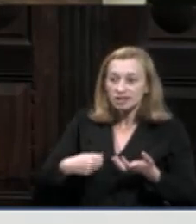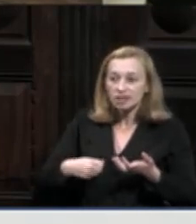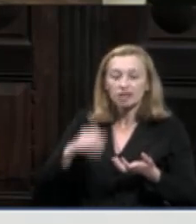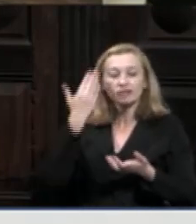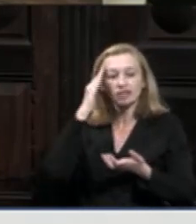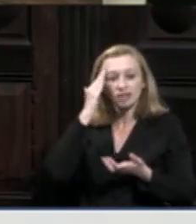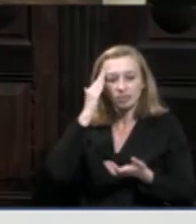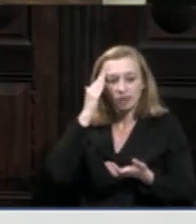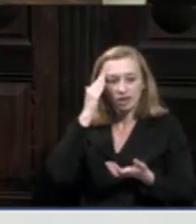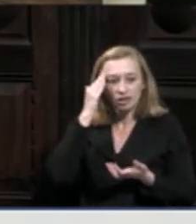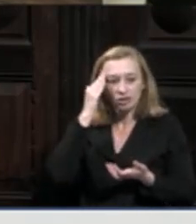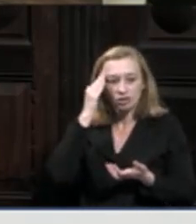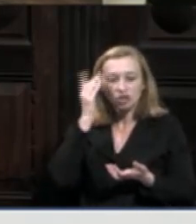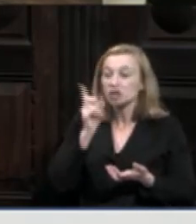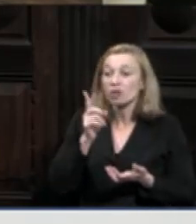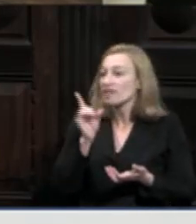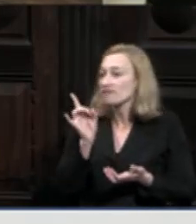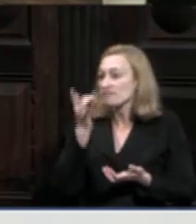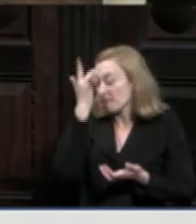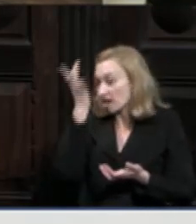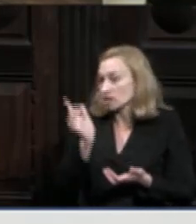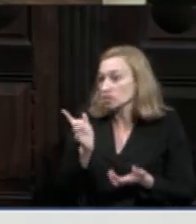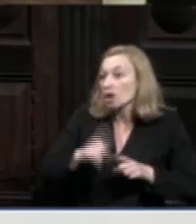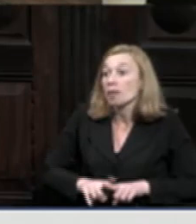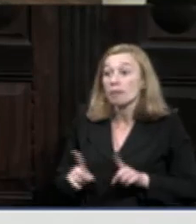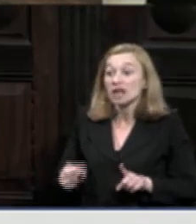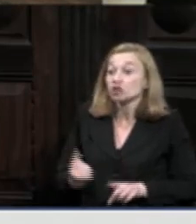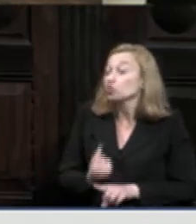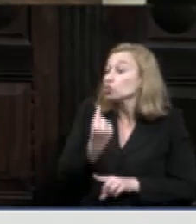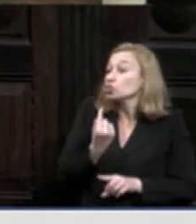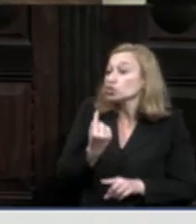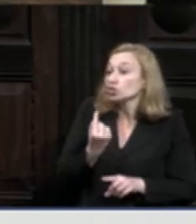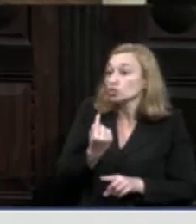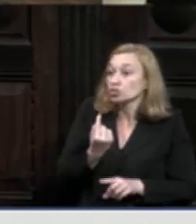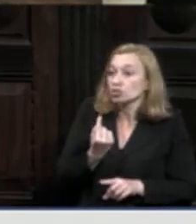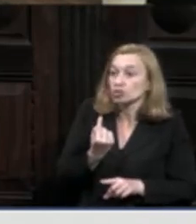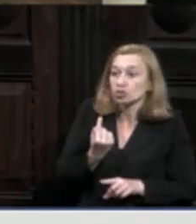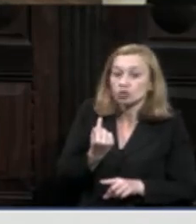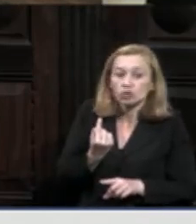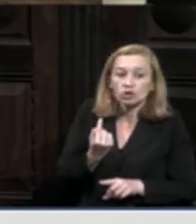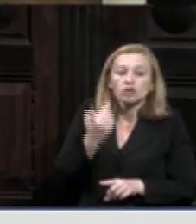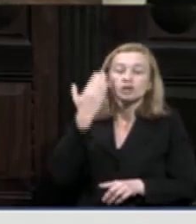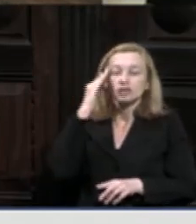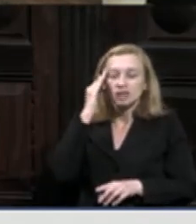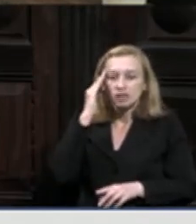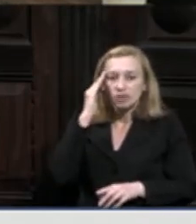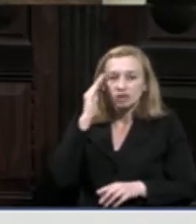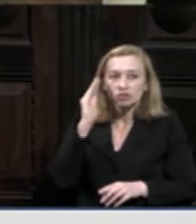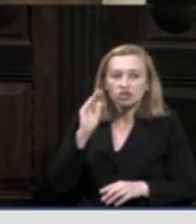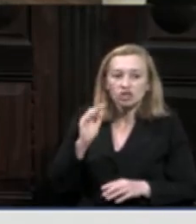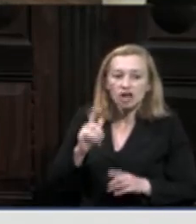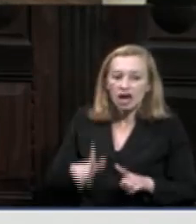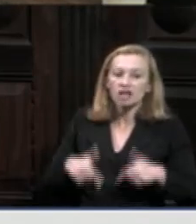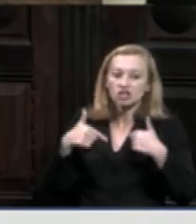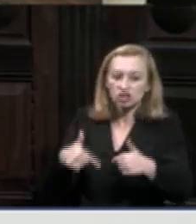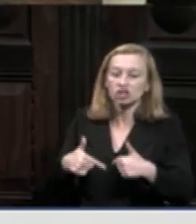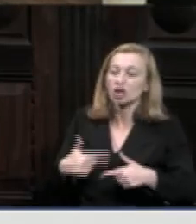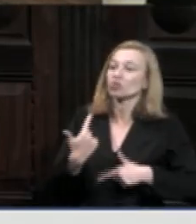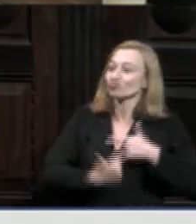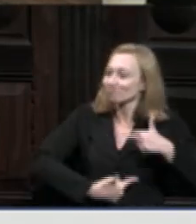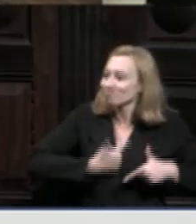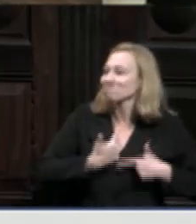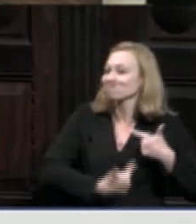entendimento não quer dizer que vai ser fácil, porque a única maneira desse entendimento ser construído é com muita